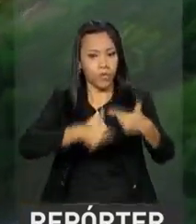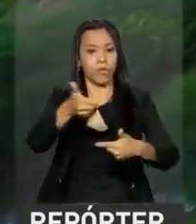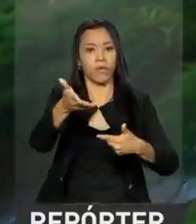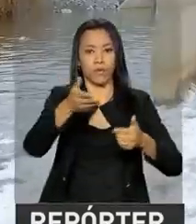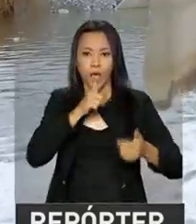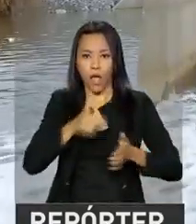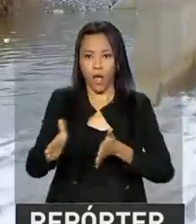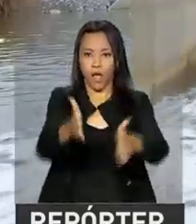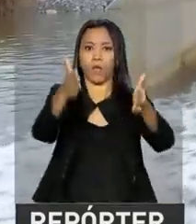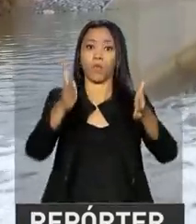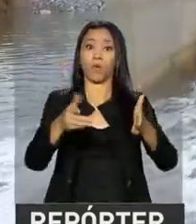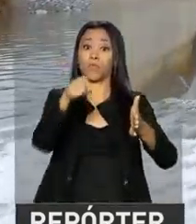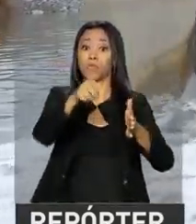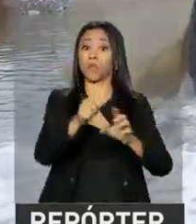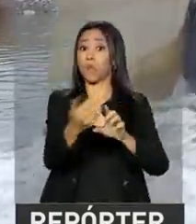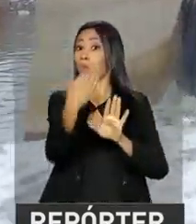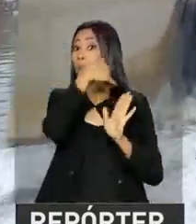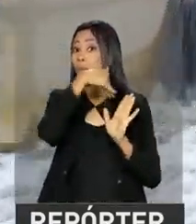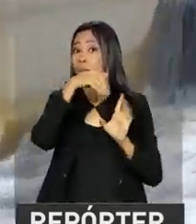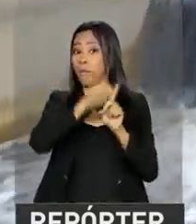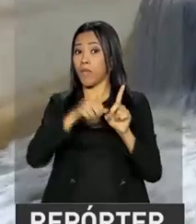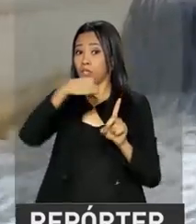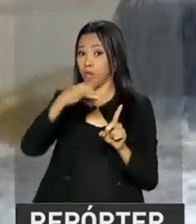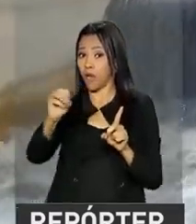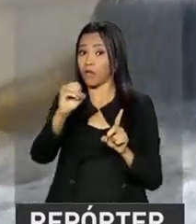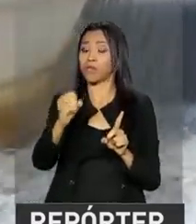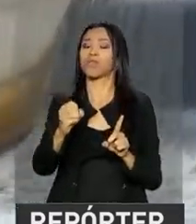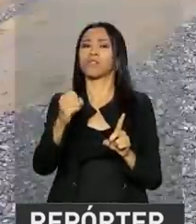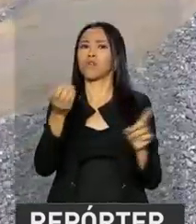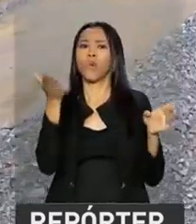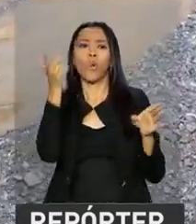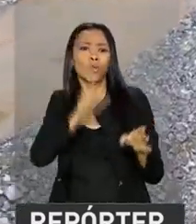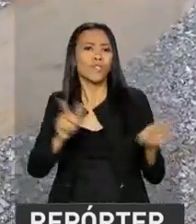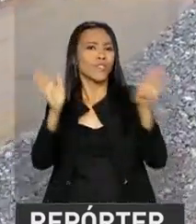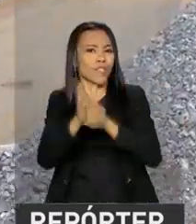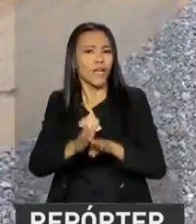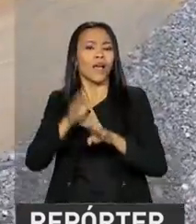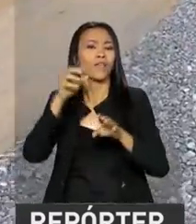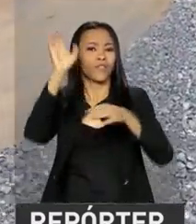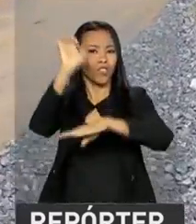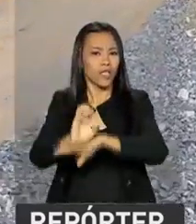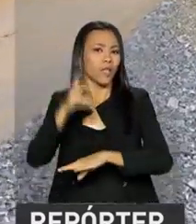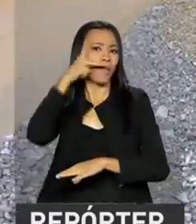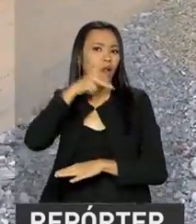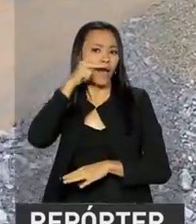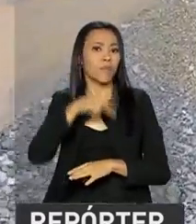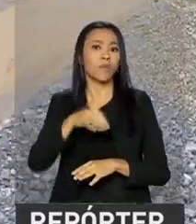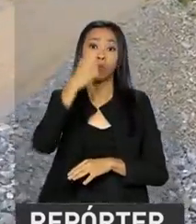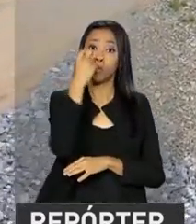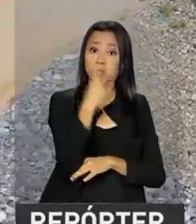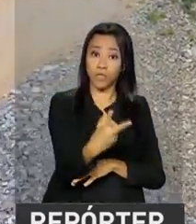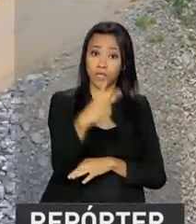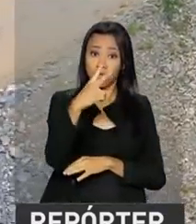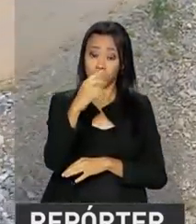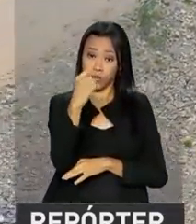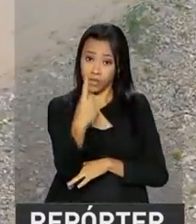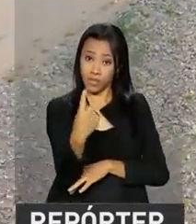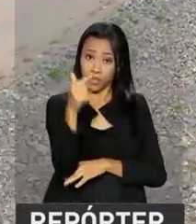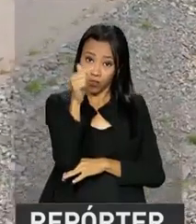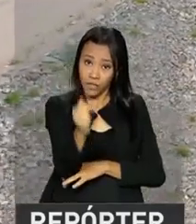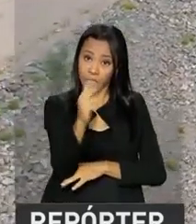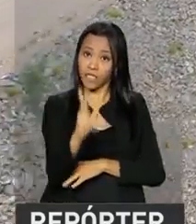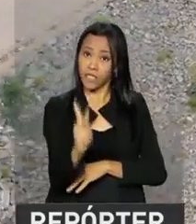de março, as águas do Rio São Francisco chegaram à Paraíba, atravessando 217 quilômetros